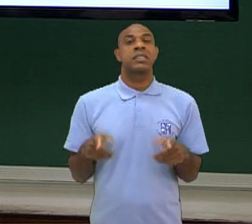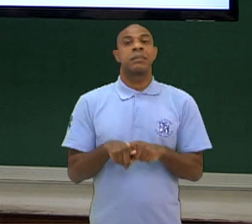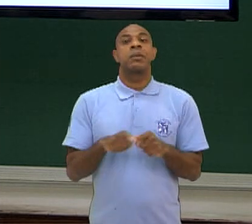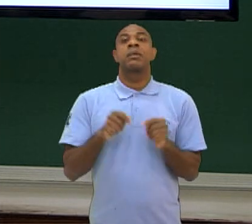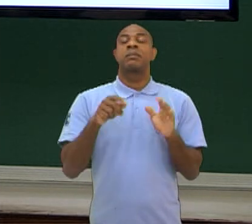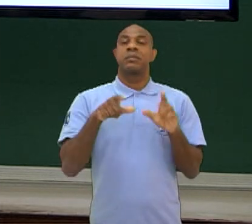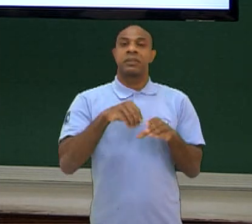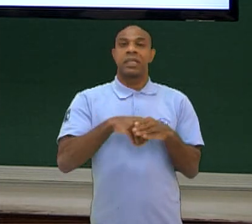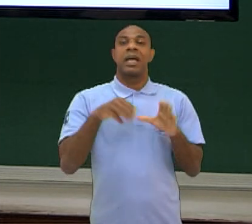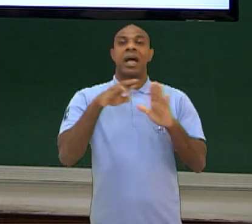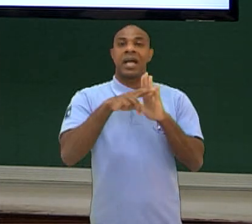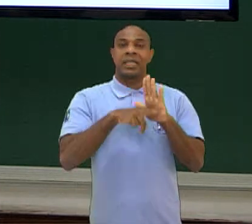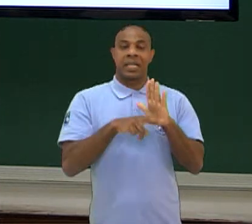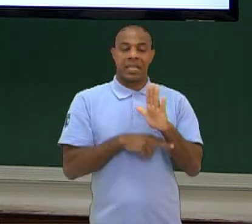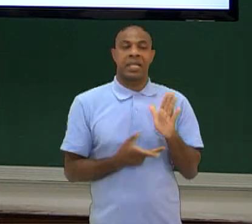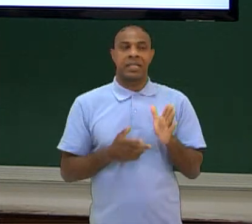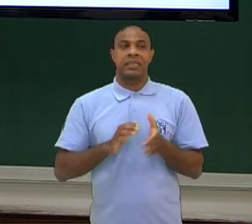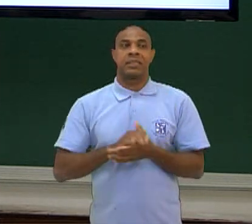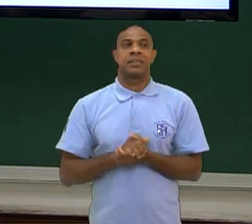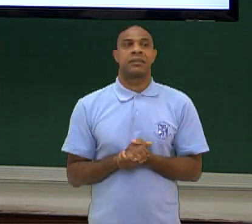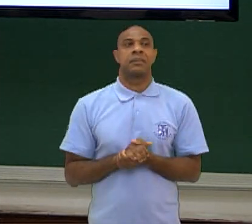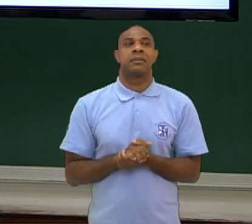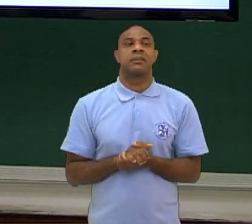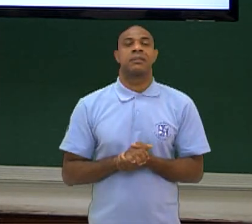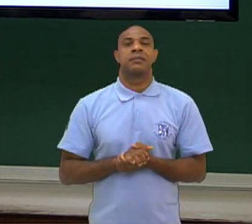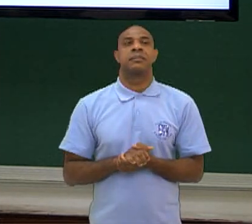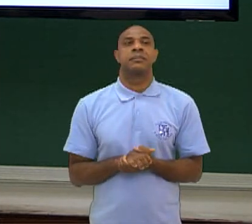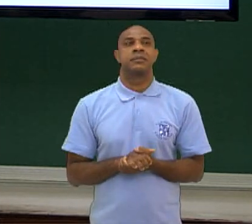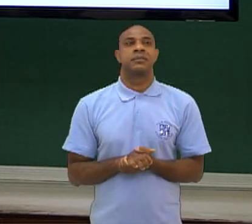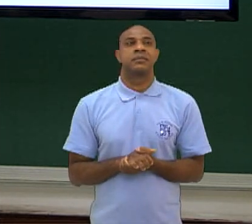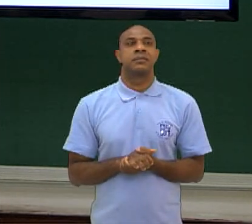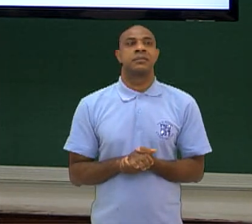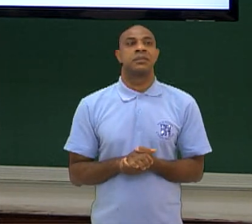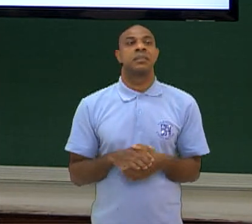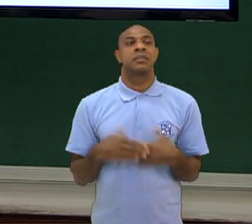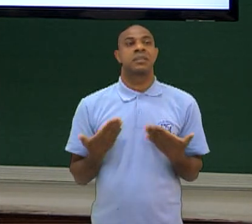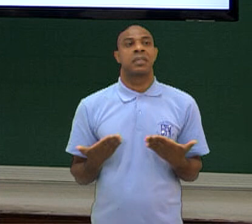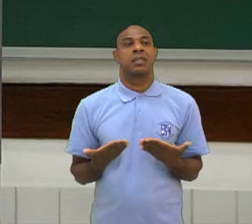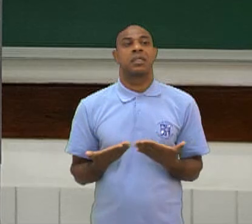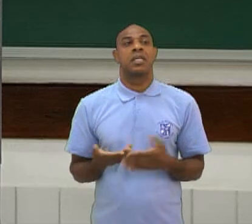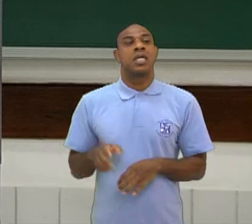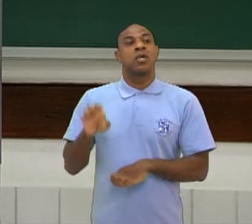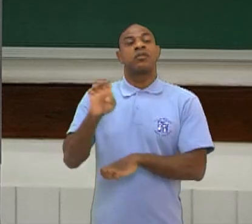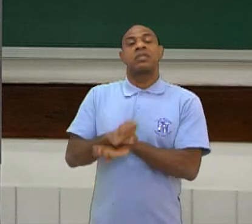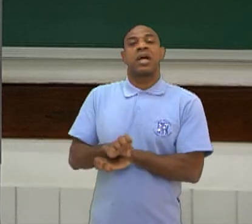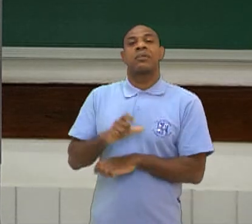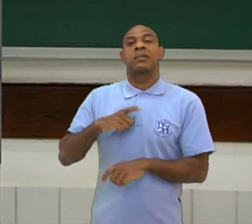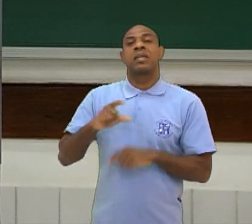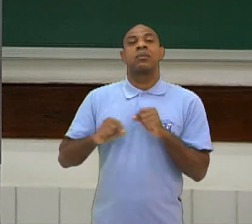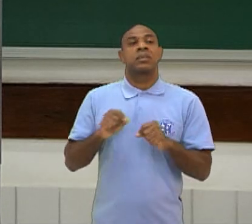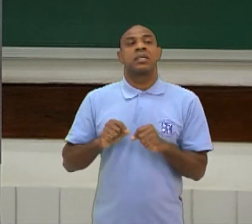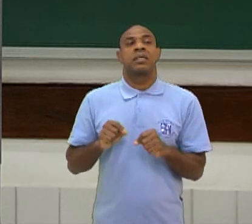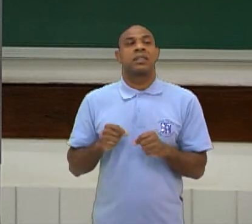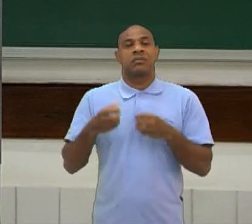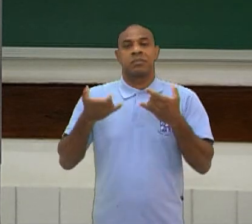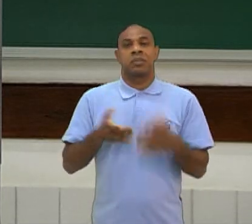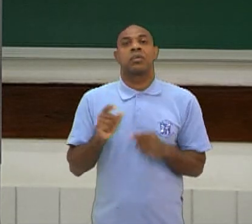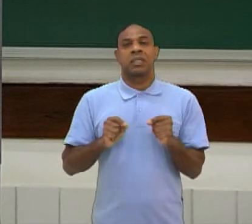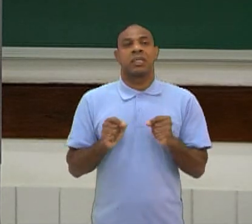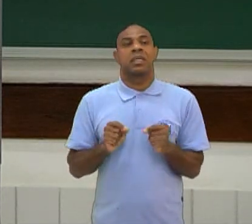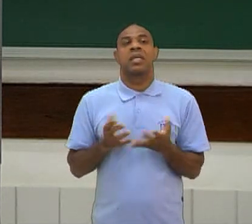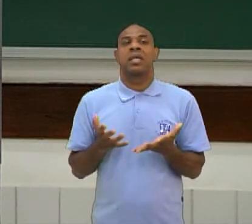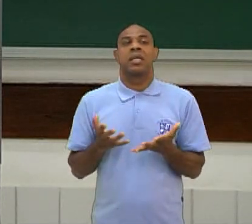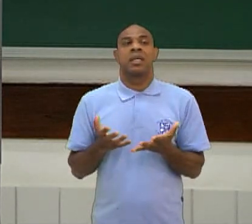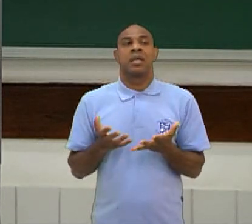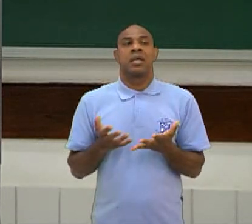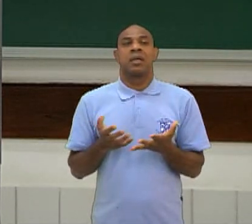regras formais do que o Weber vai chamar de burocracia, né? E o Estado, ele tem uma definição bastante específica para o Weber, que